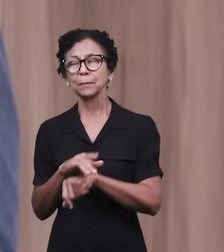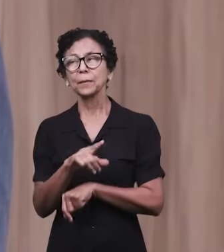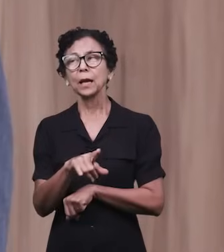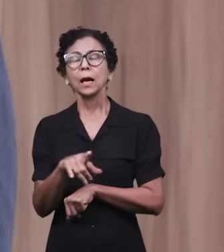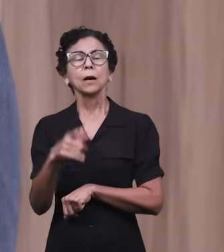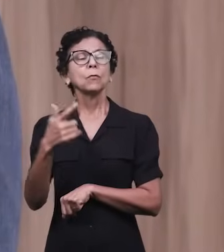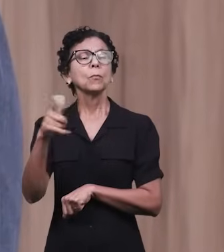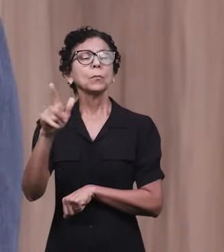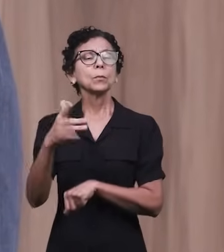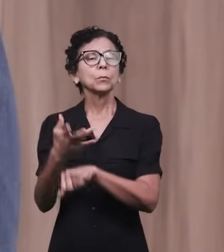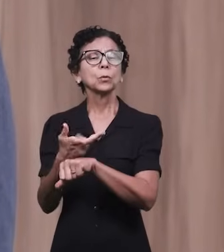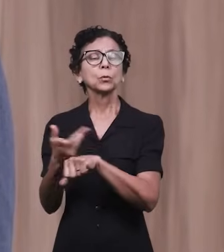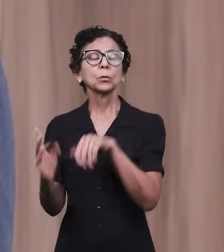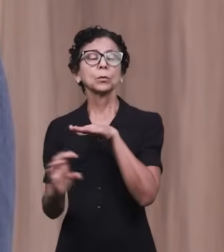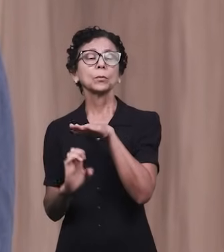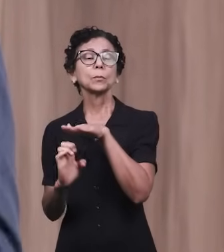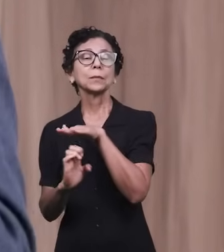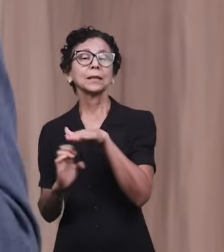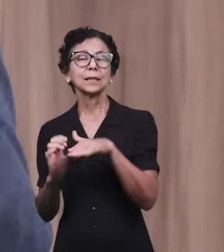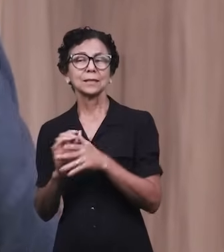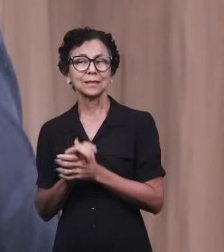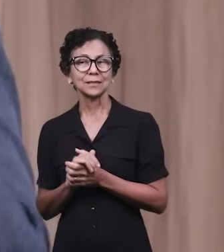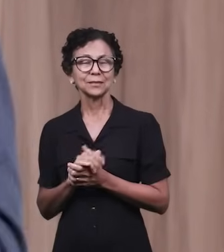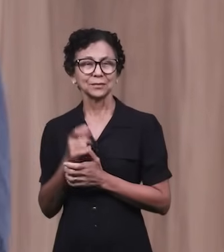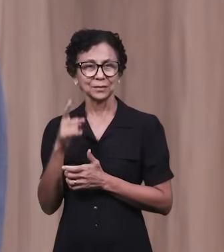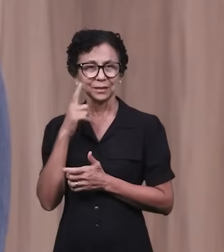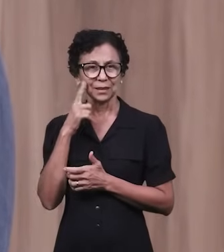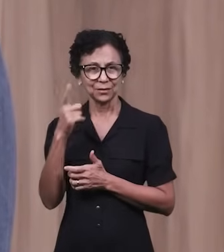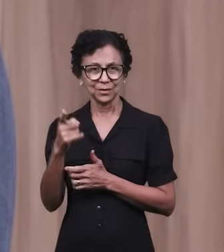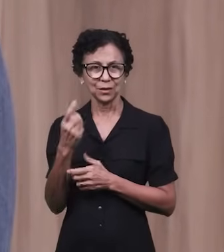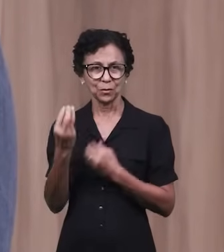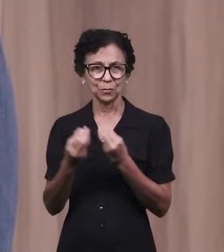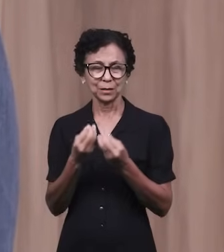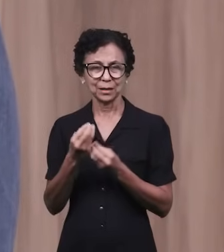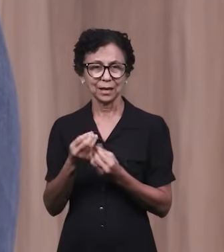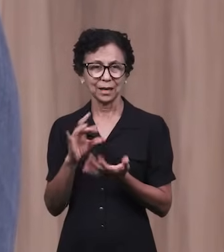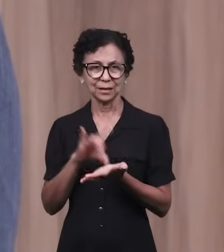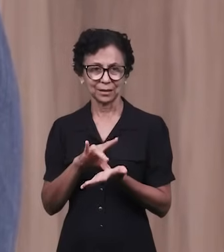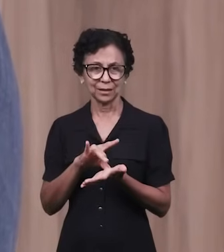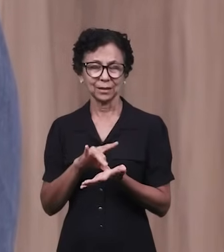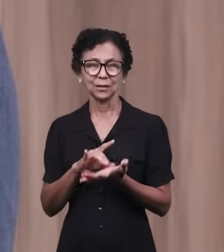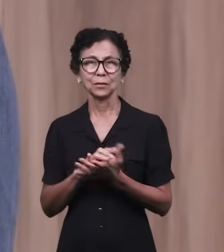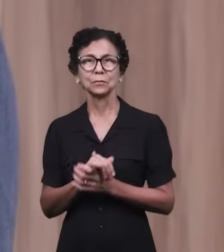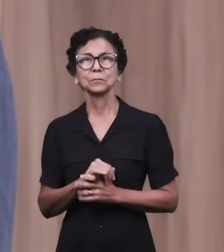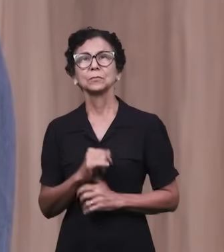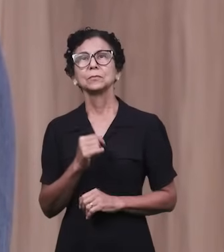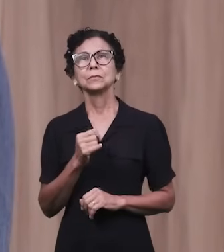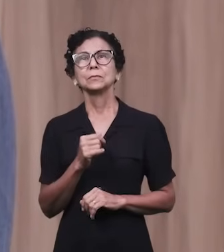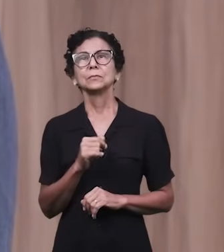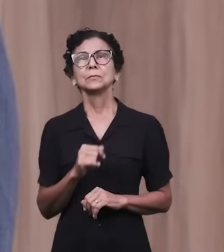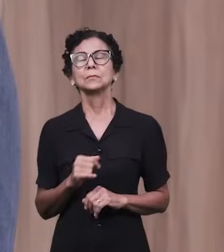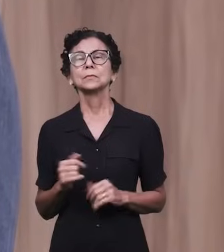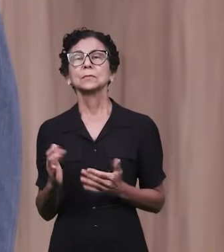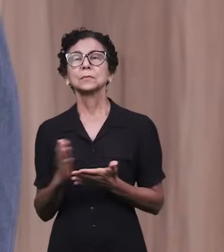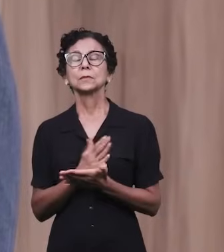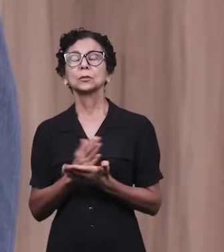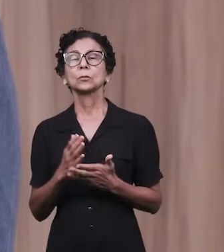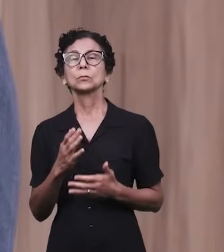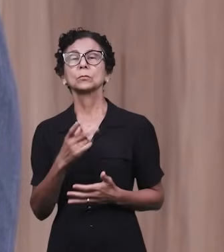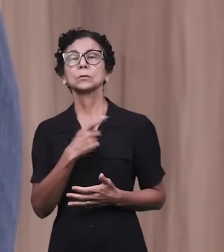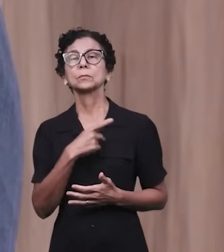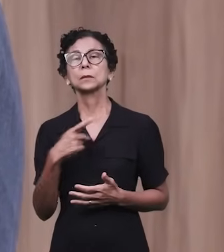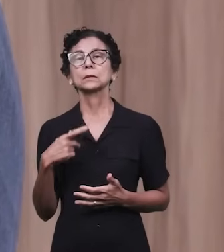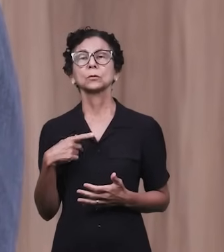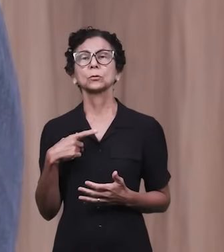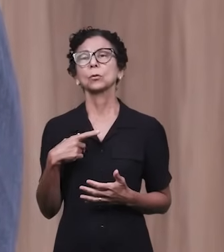Nós falamos muito isso nos seminários, como falamos no outro episódio, às vezes o jovem, né, o pastor Judeti, os outros pastores falam, olha, nós estamos aqui com